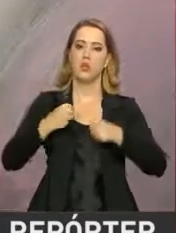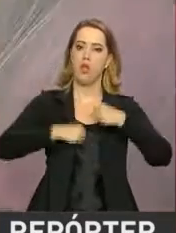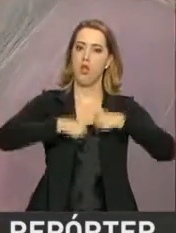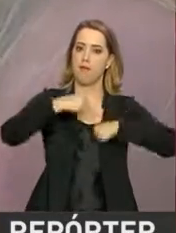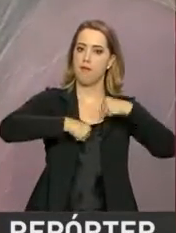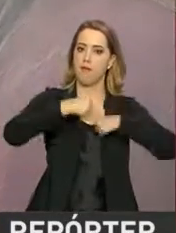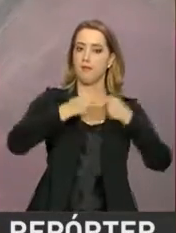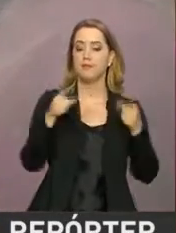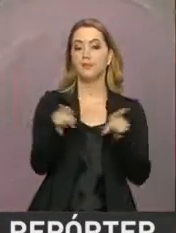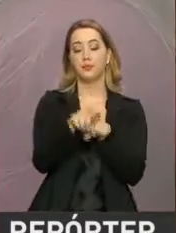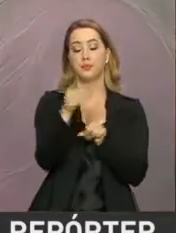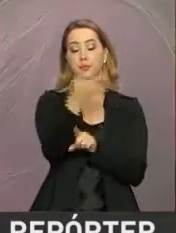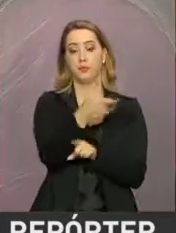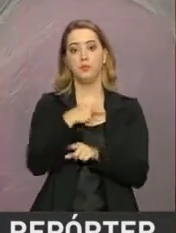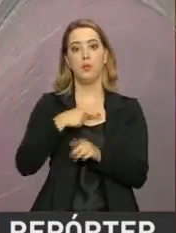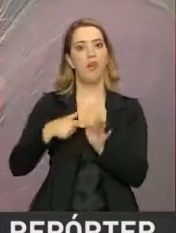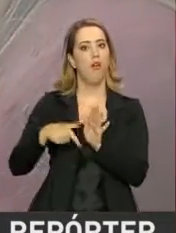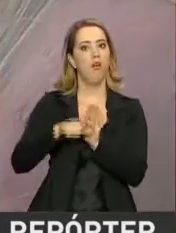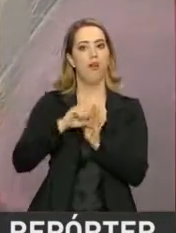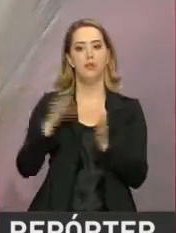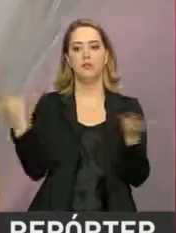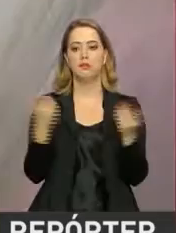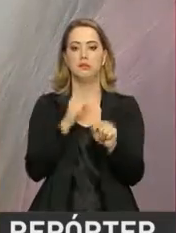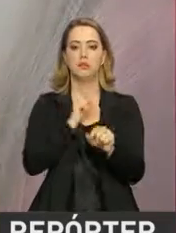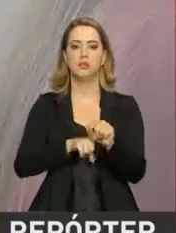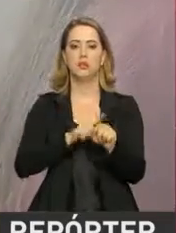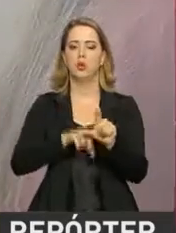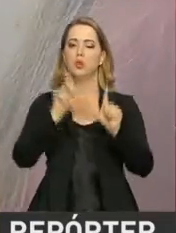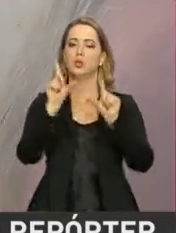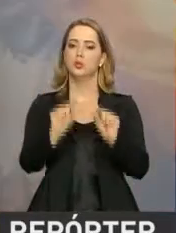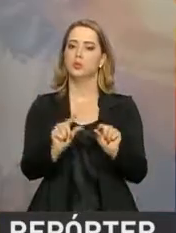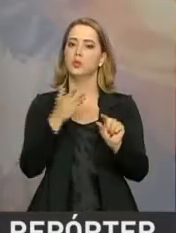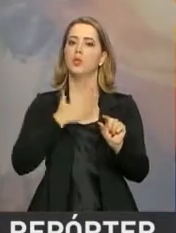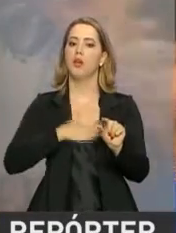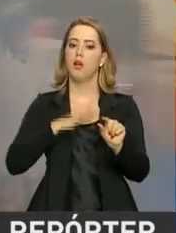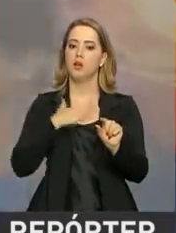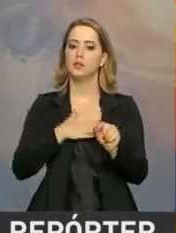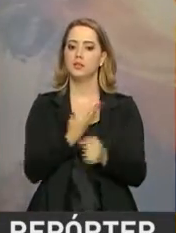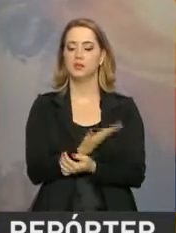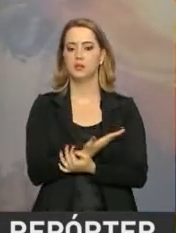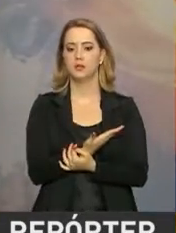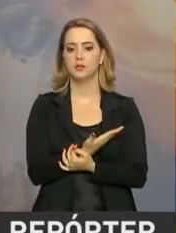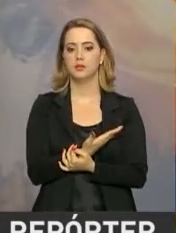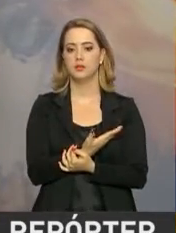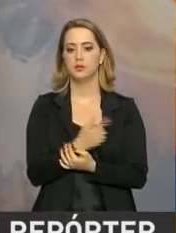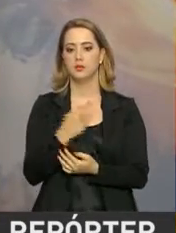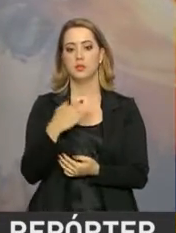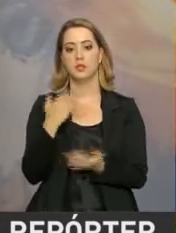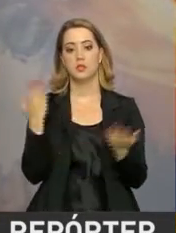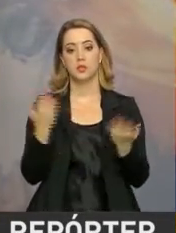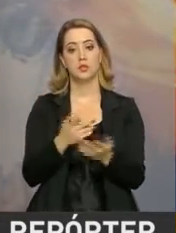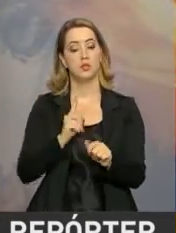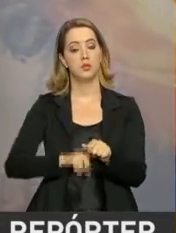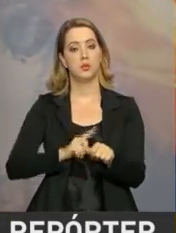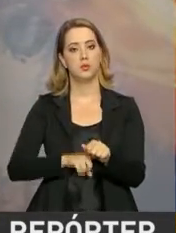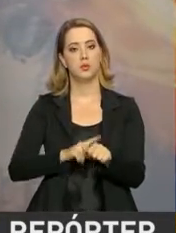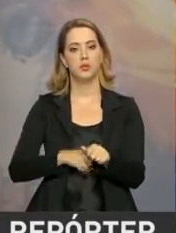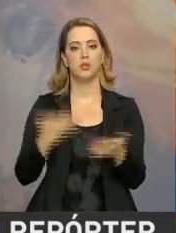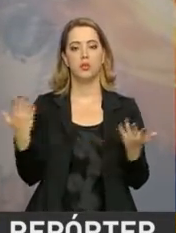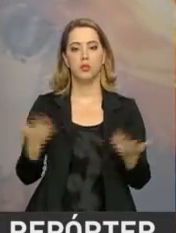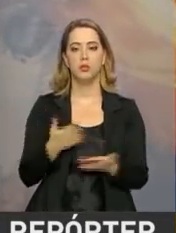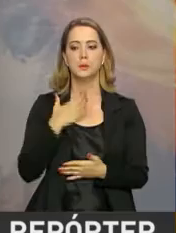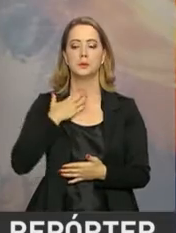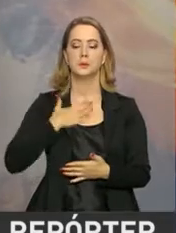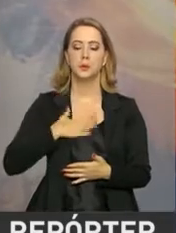vésperas do exame, ele acredita que é hora de diminuir o ritmo. Essa reta final agora eu preferi descansar